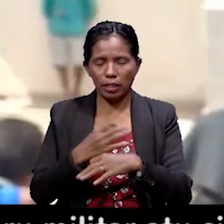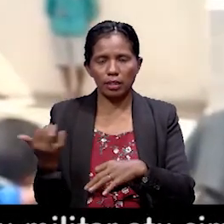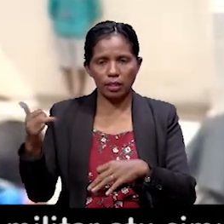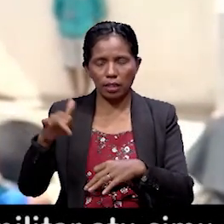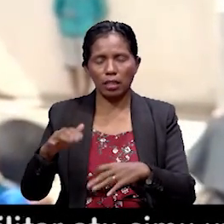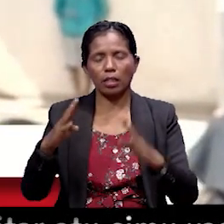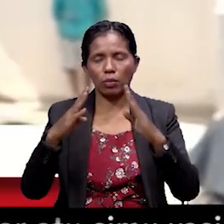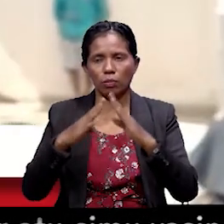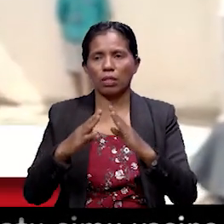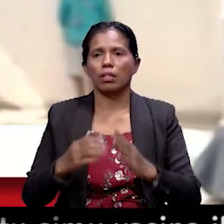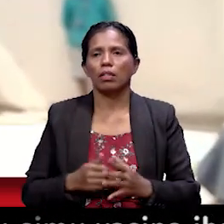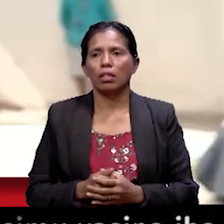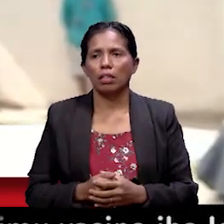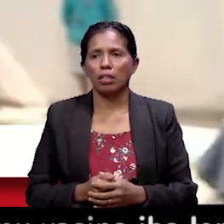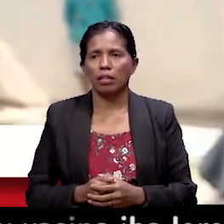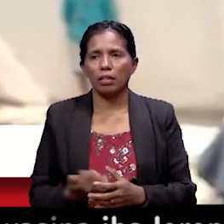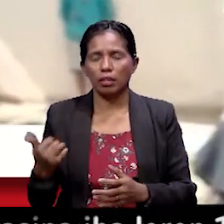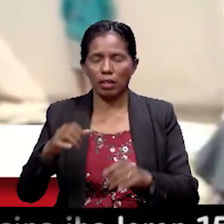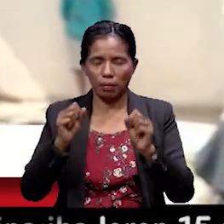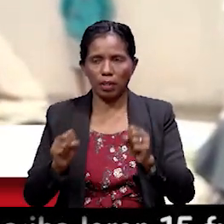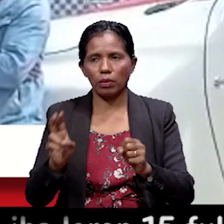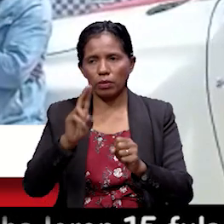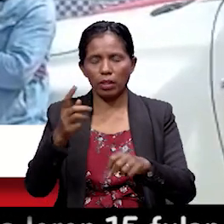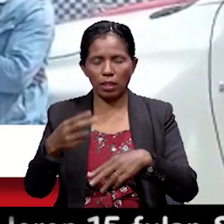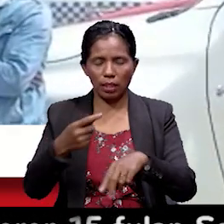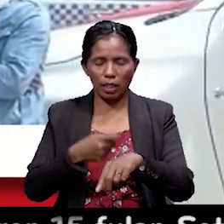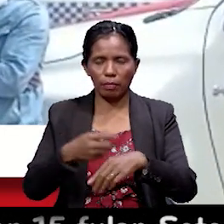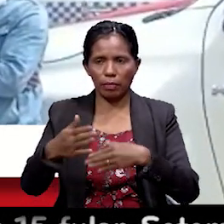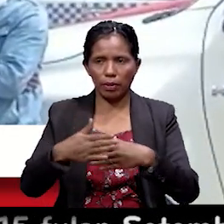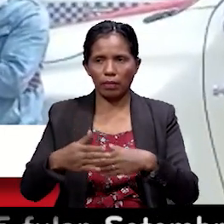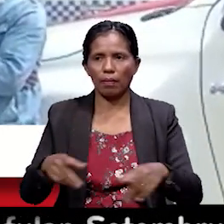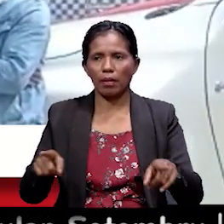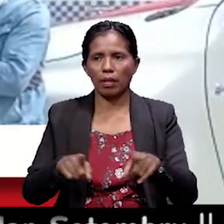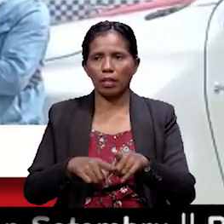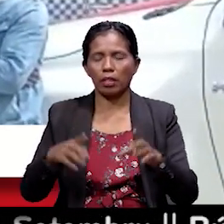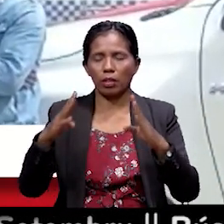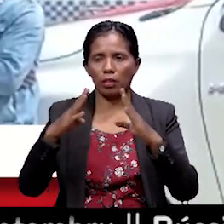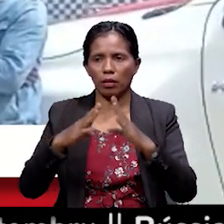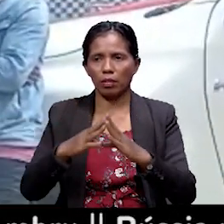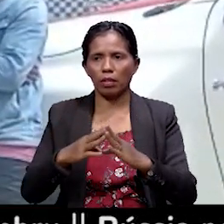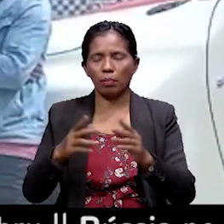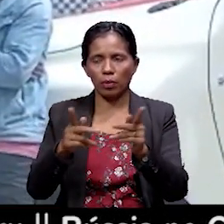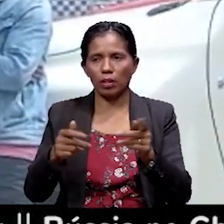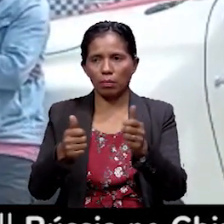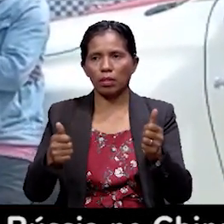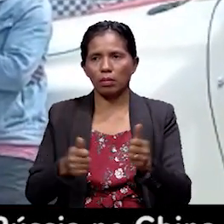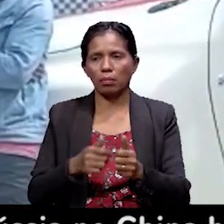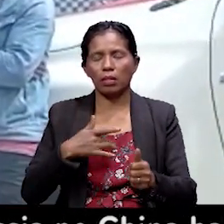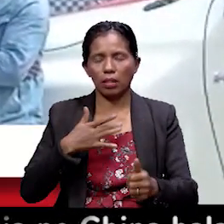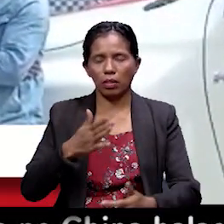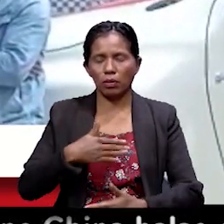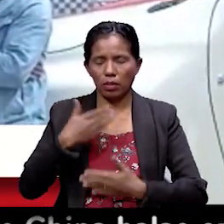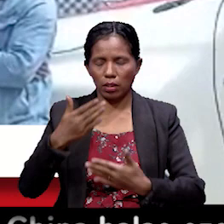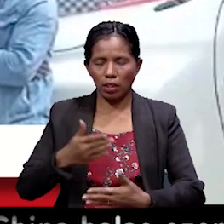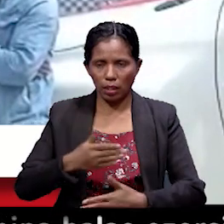nomas, sirvele usa fali tempo bara. Ane sa umanai an sa sefe de costa, ane sa tipi de mabise, sinti orgullo,